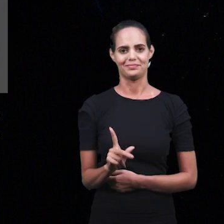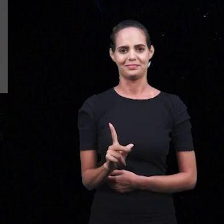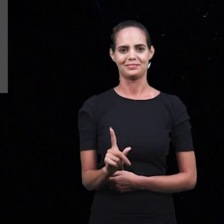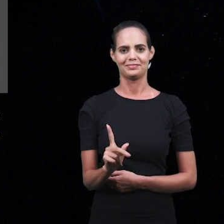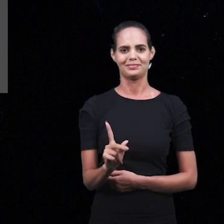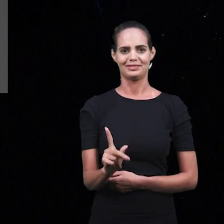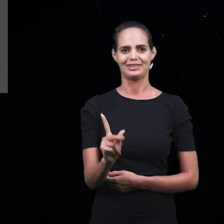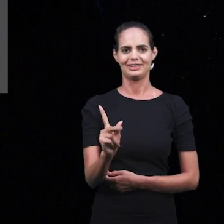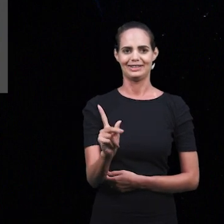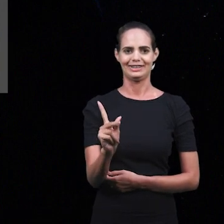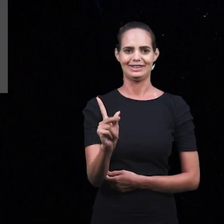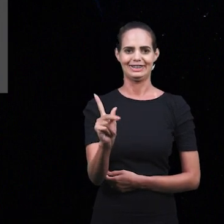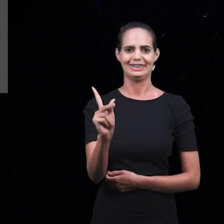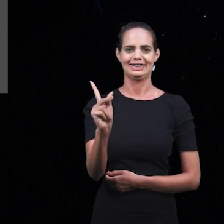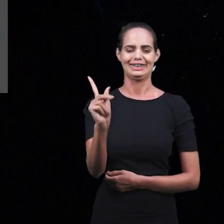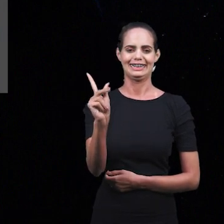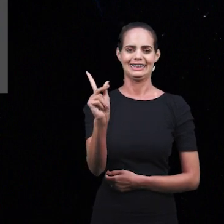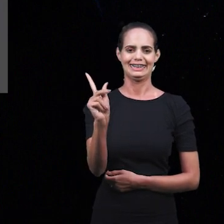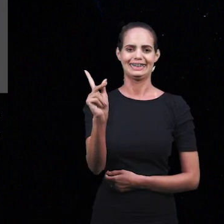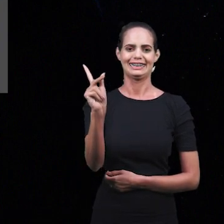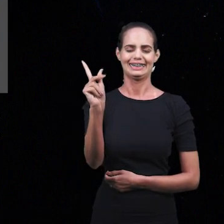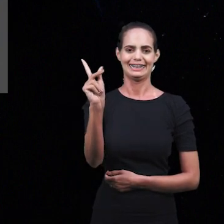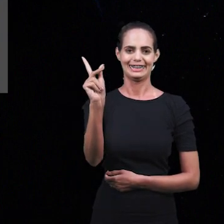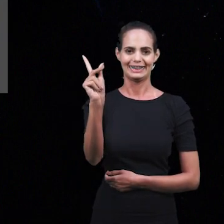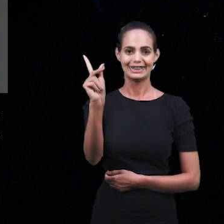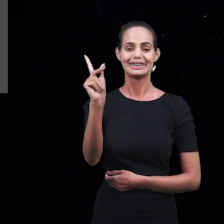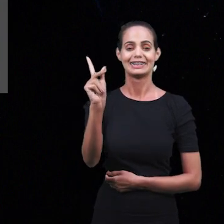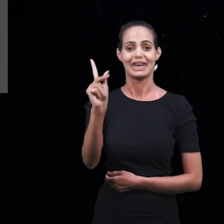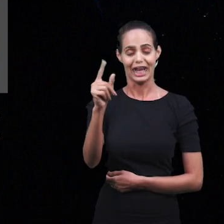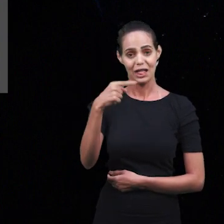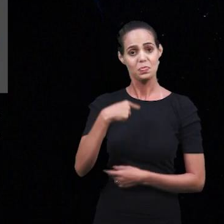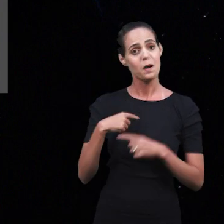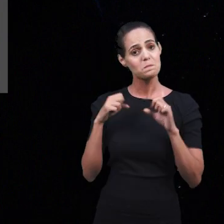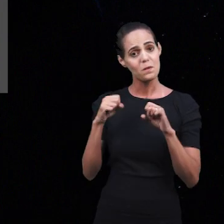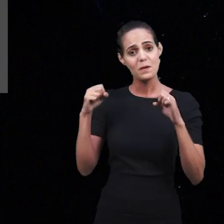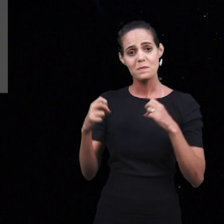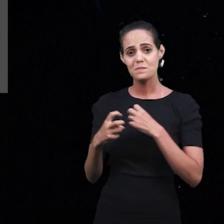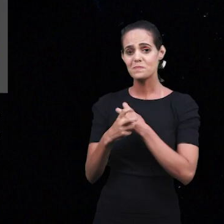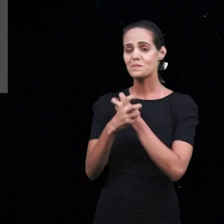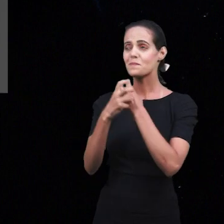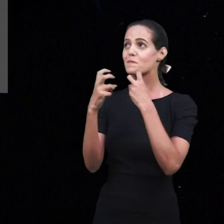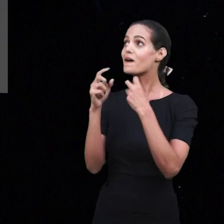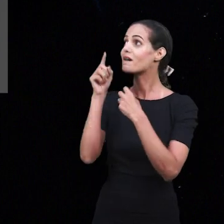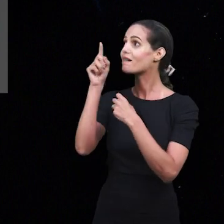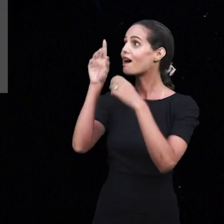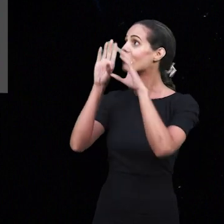eterno. Tu aclamarás no céu.